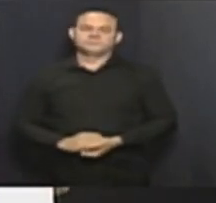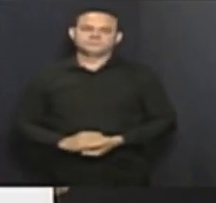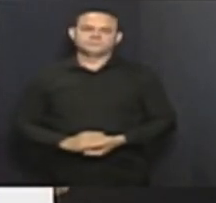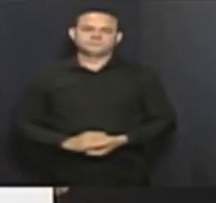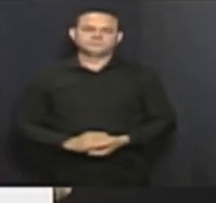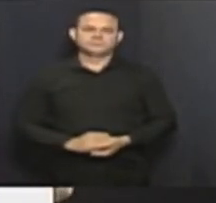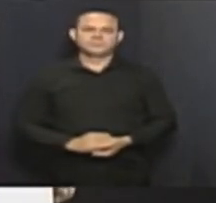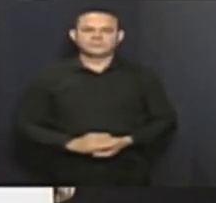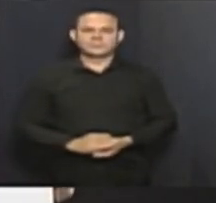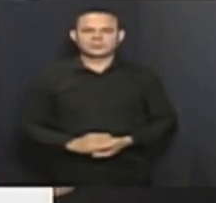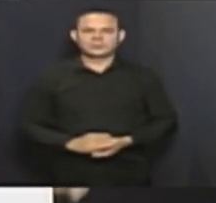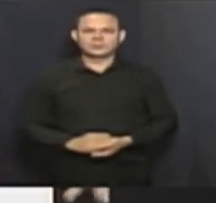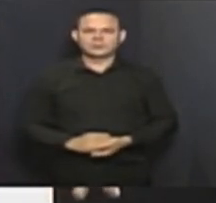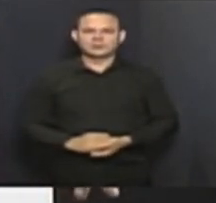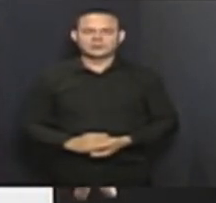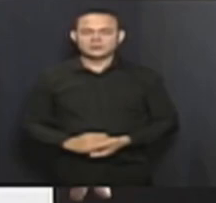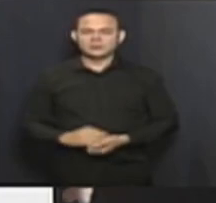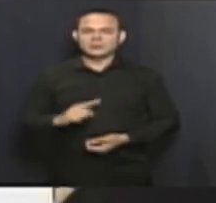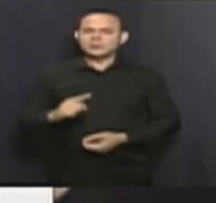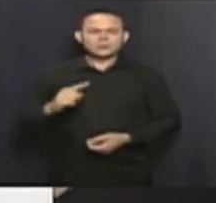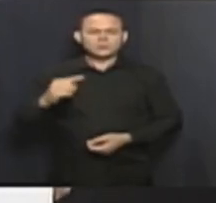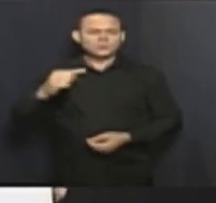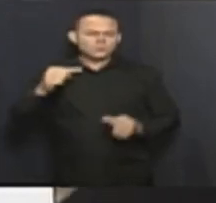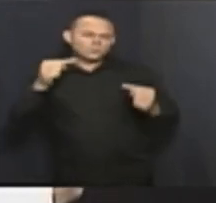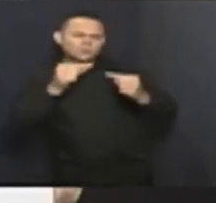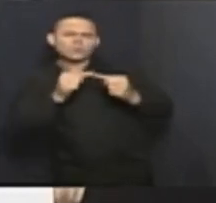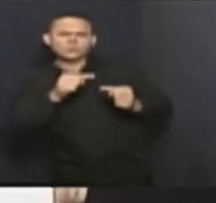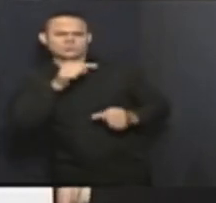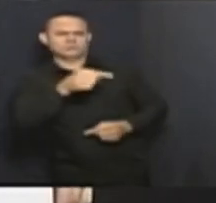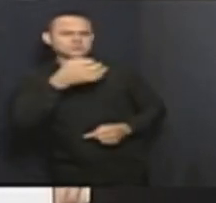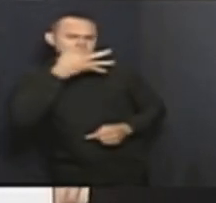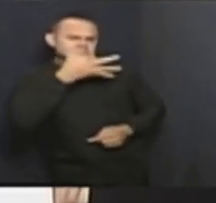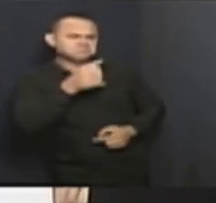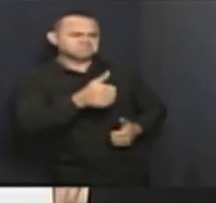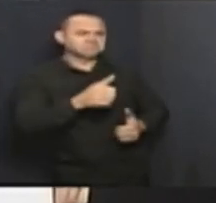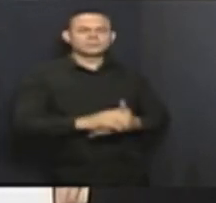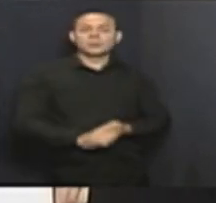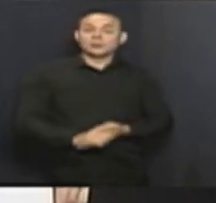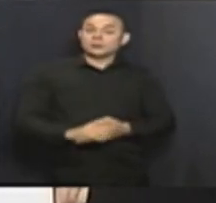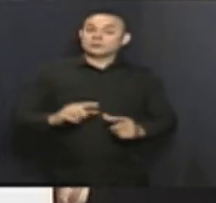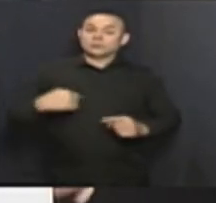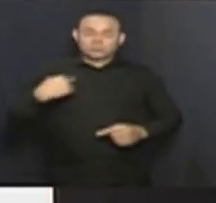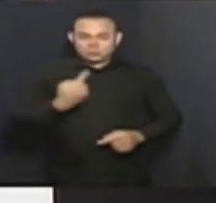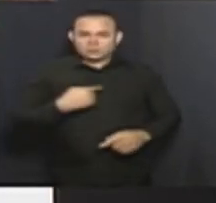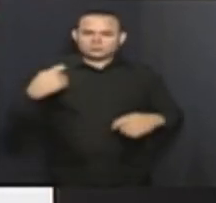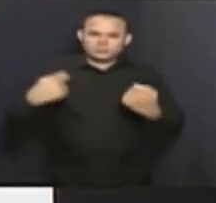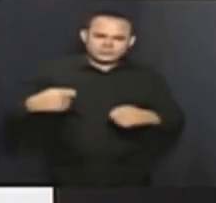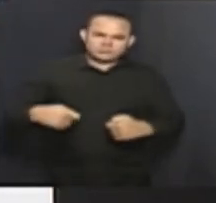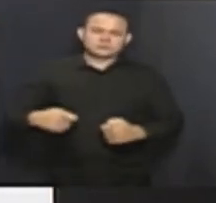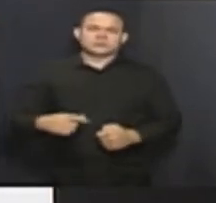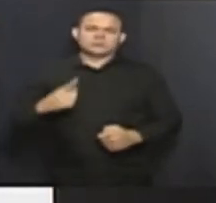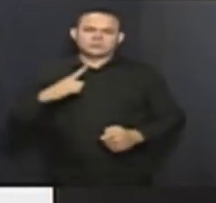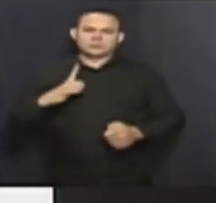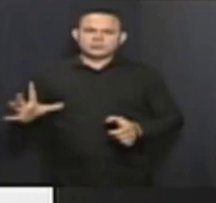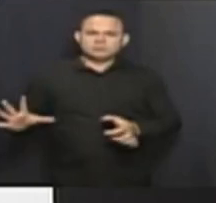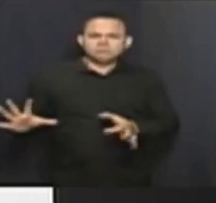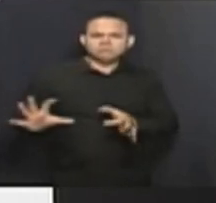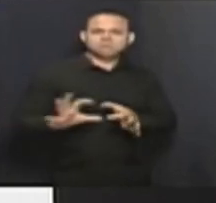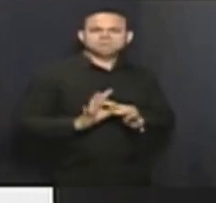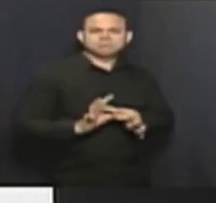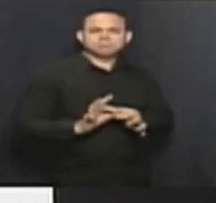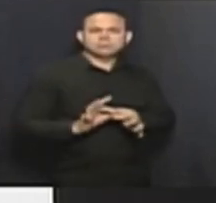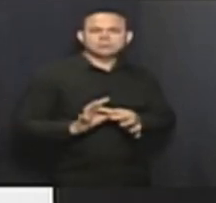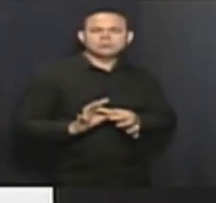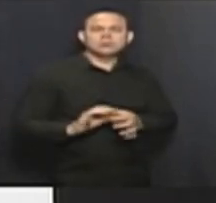nessa linha e concordo plenamente contigo nós precisamos integrar e aí o papel